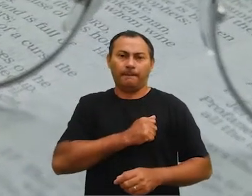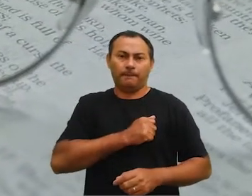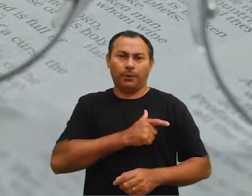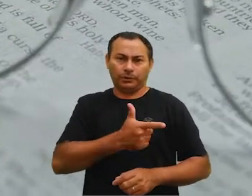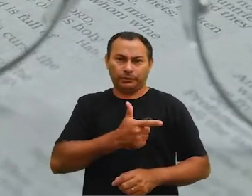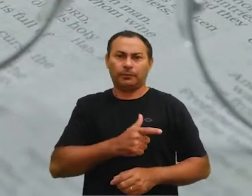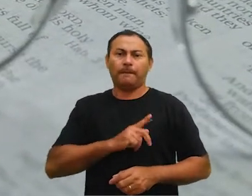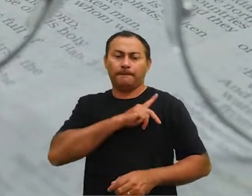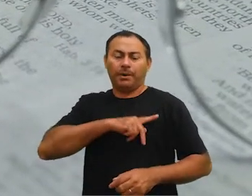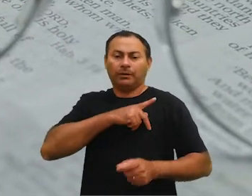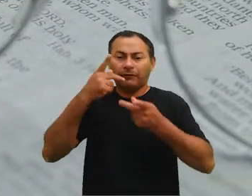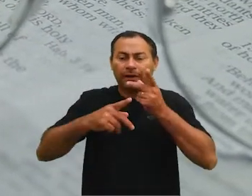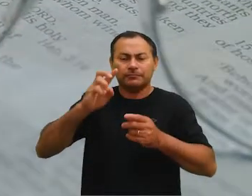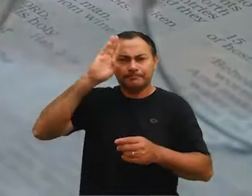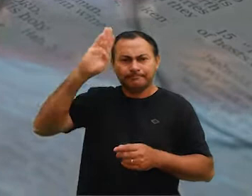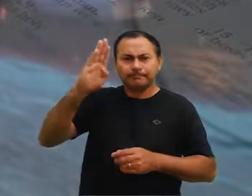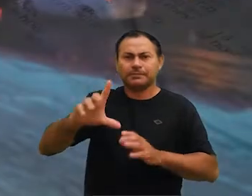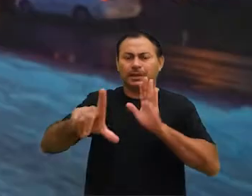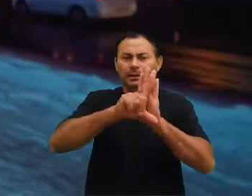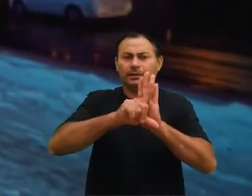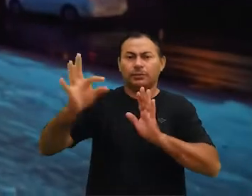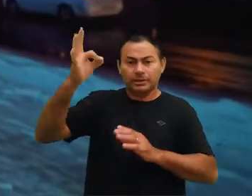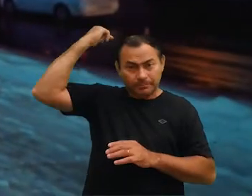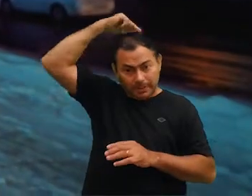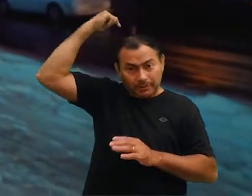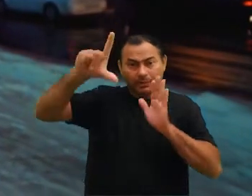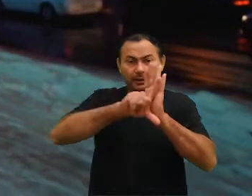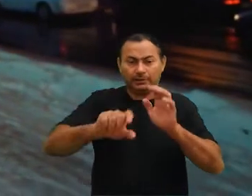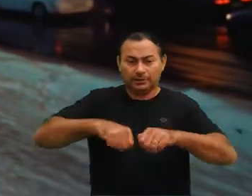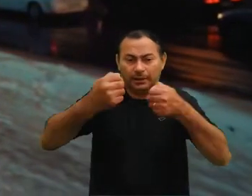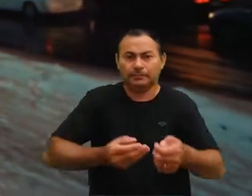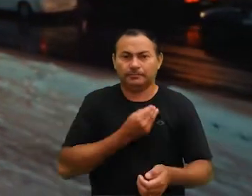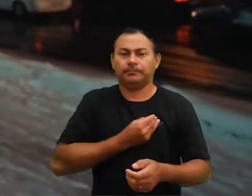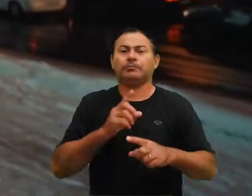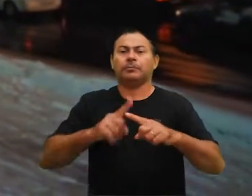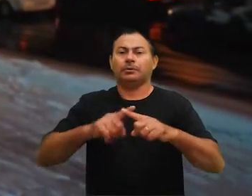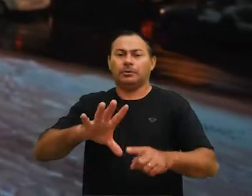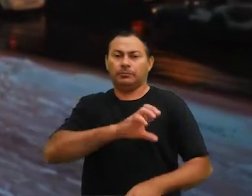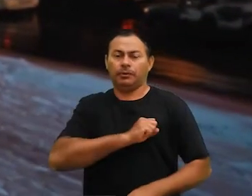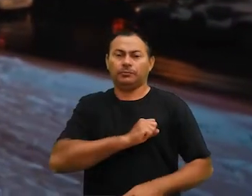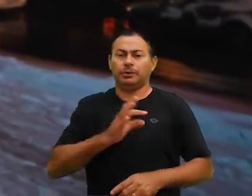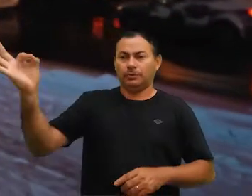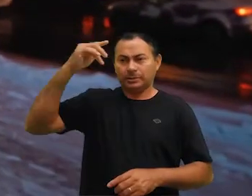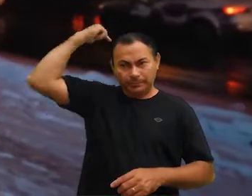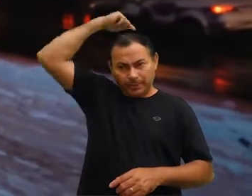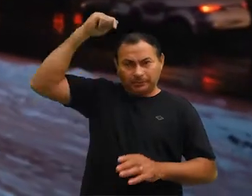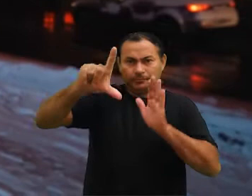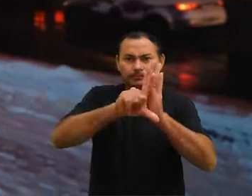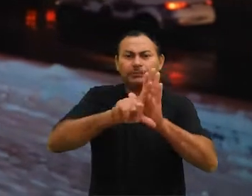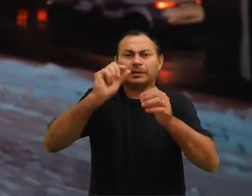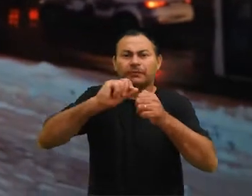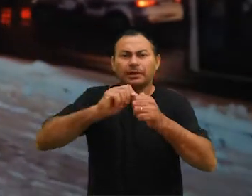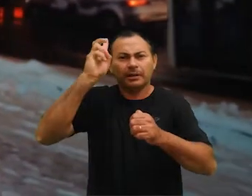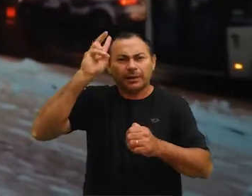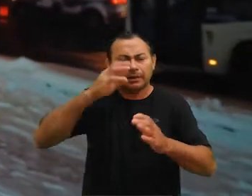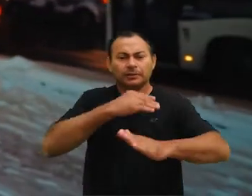Paulo chama de o espírito da lei. O espírito da lei nos dá vida porque é o amor. O espírito da lei nos faz